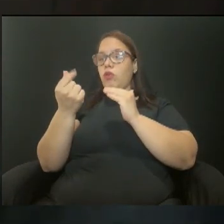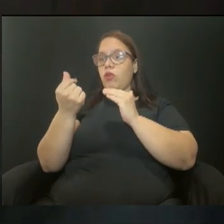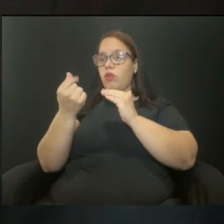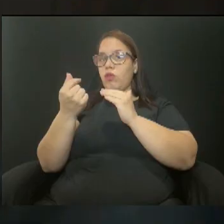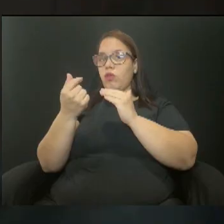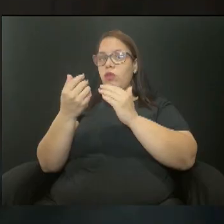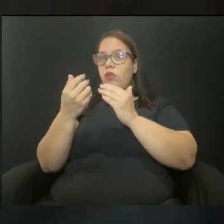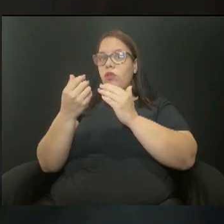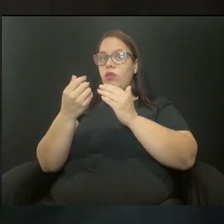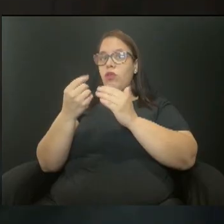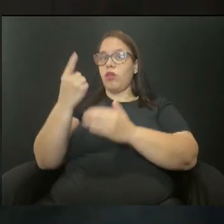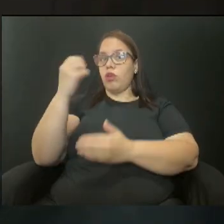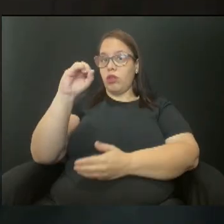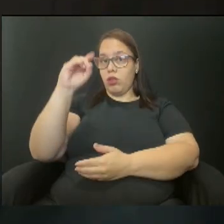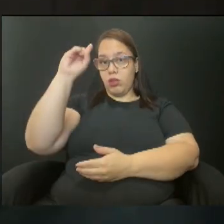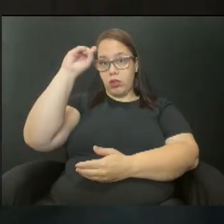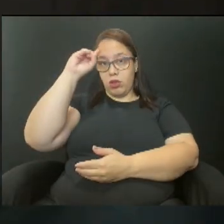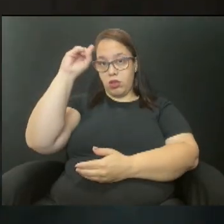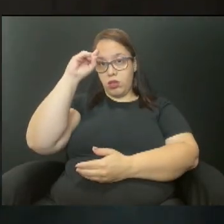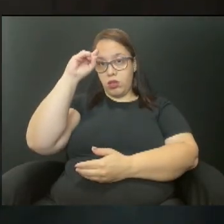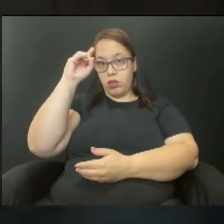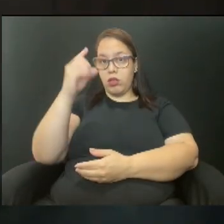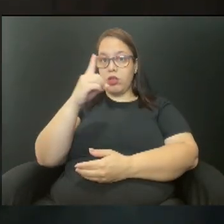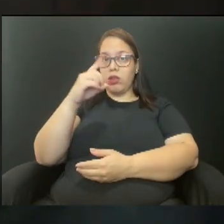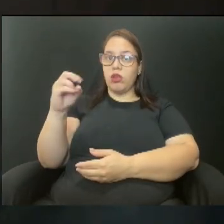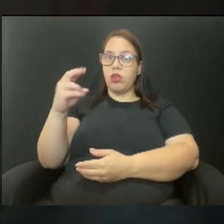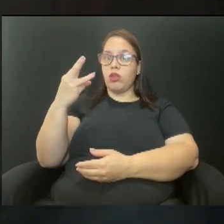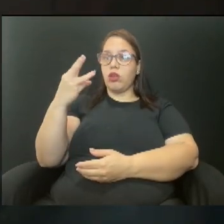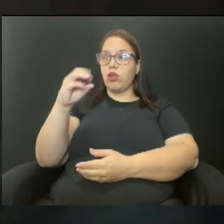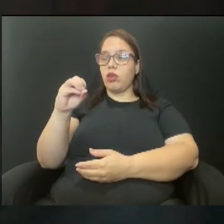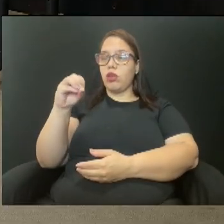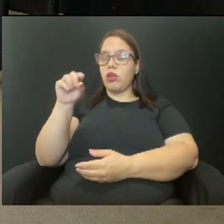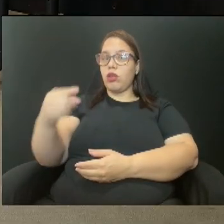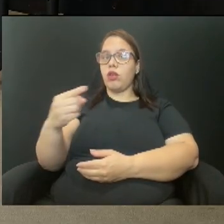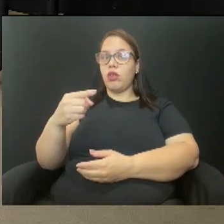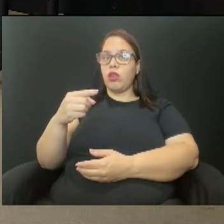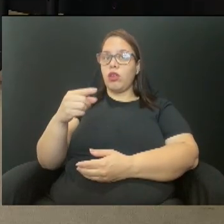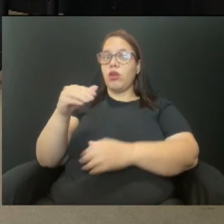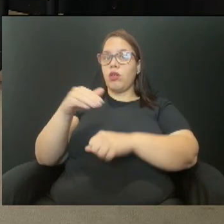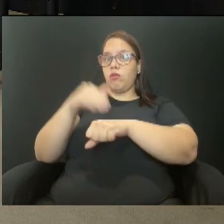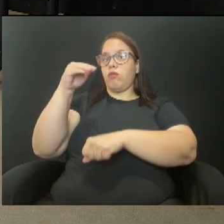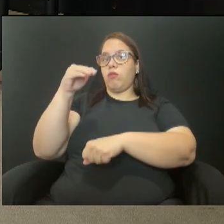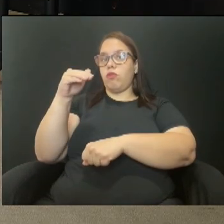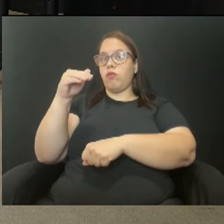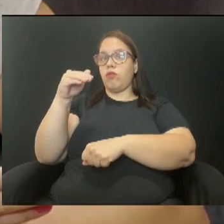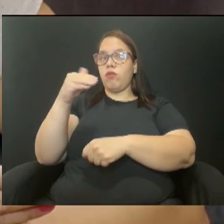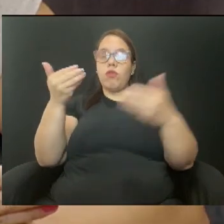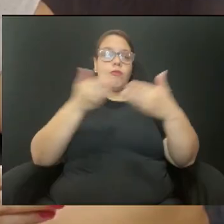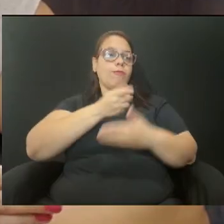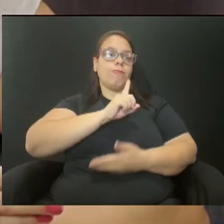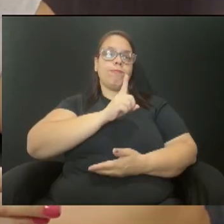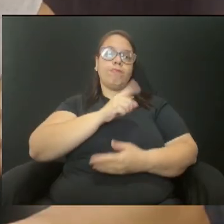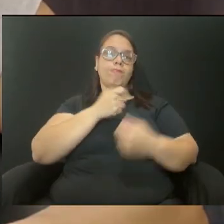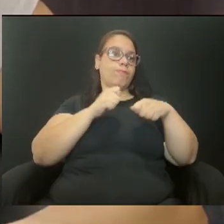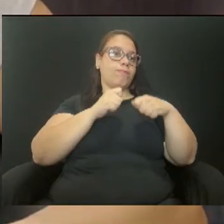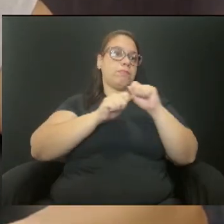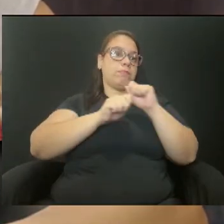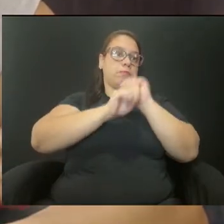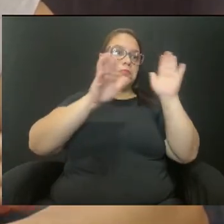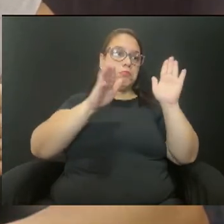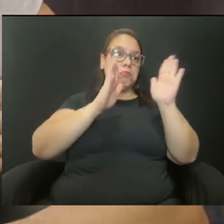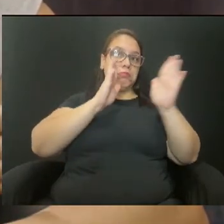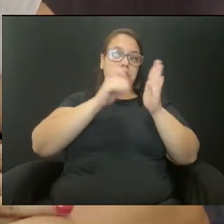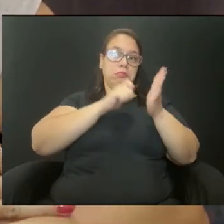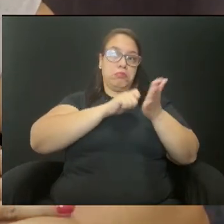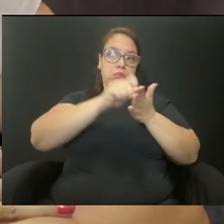dias, sei lá, 10, 20, 30 mil, mas eu acho que é muito mais. Hoje não há analisação clara, um prazo para assinatura. Tá. Há